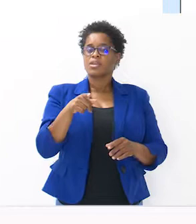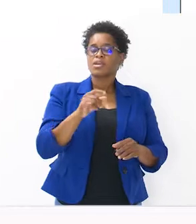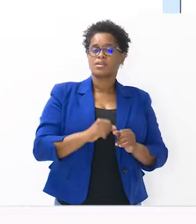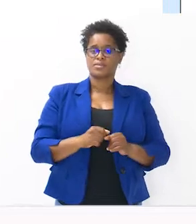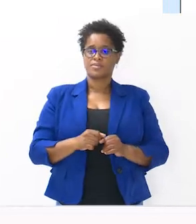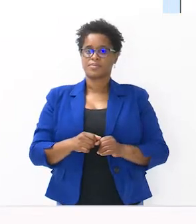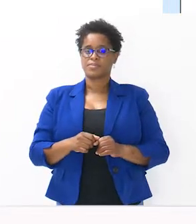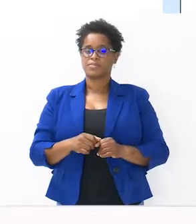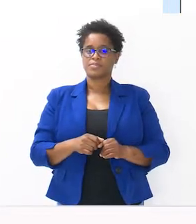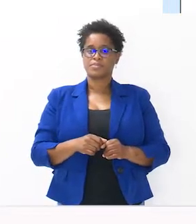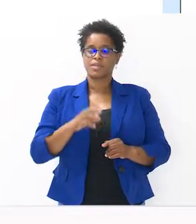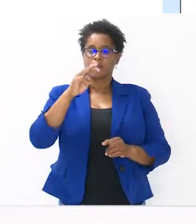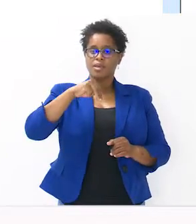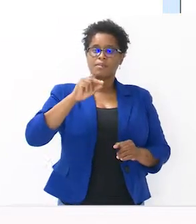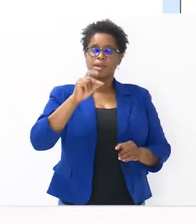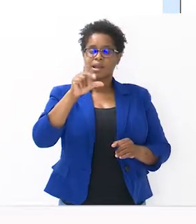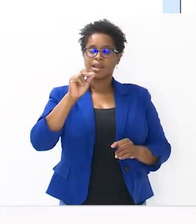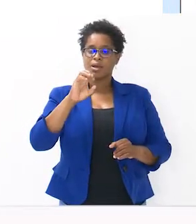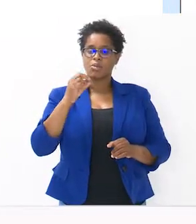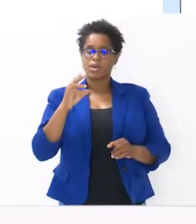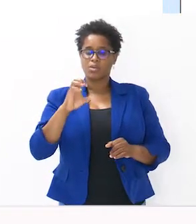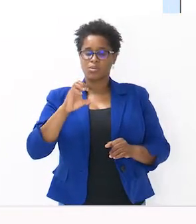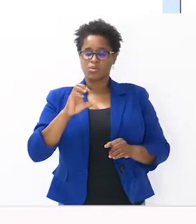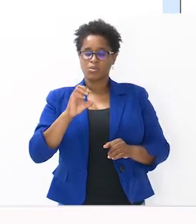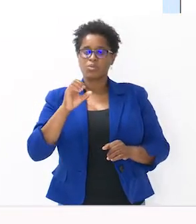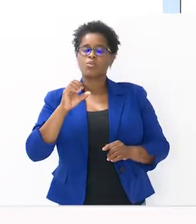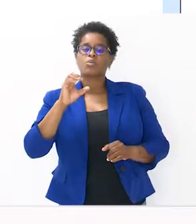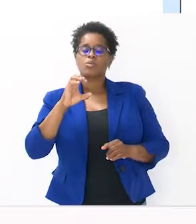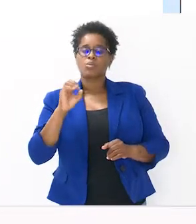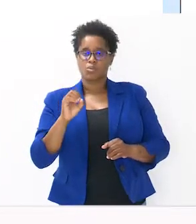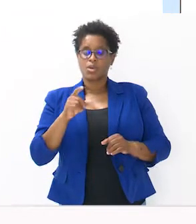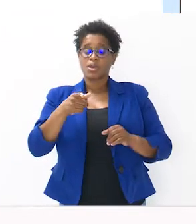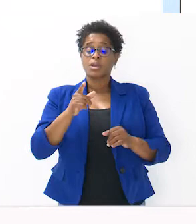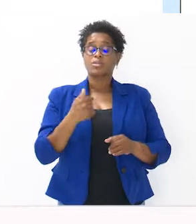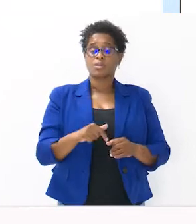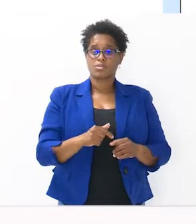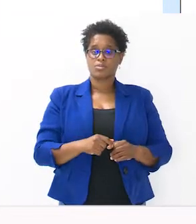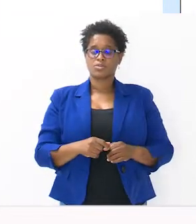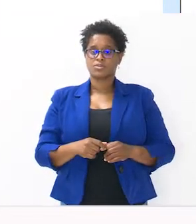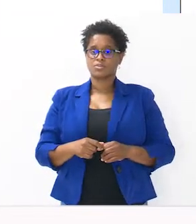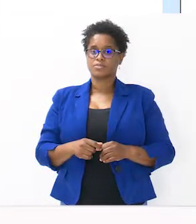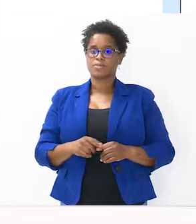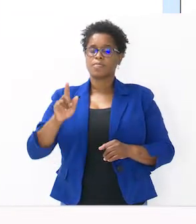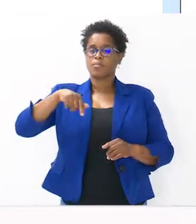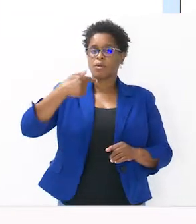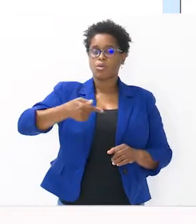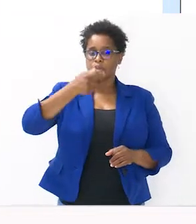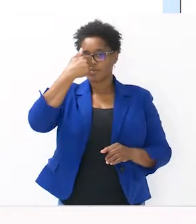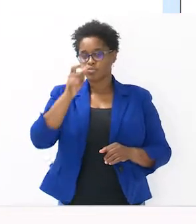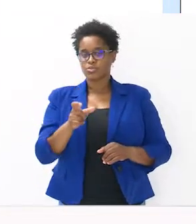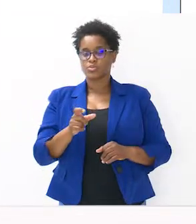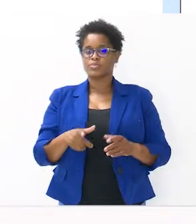o Malaqueco. Isso. Aqui temos uma outra